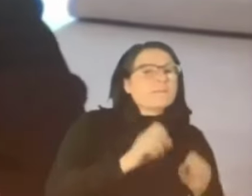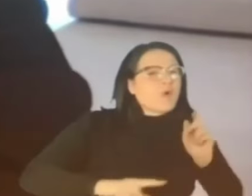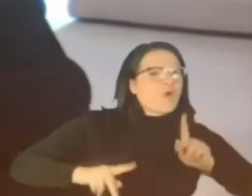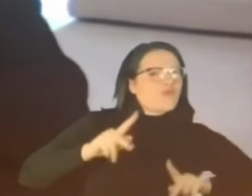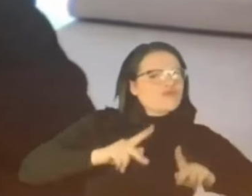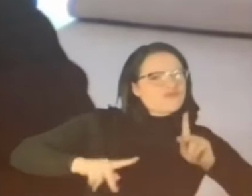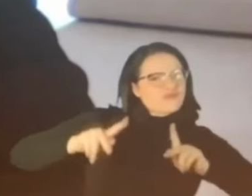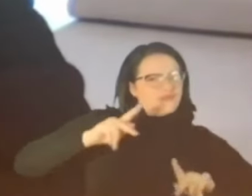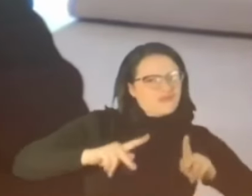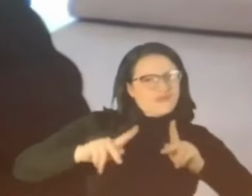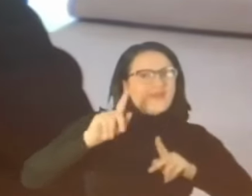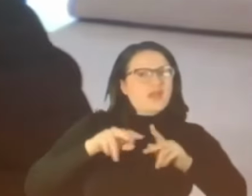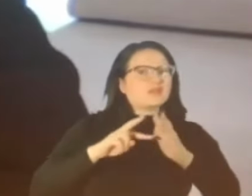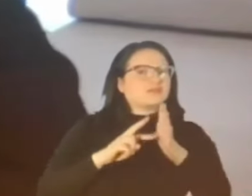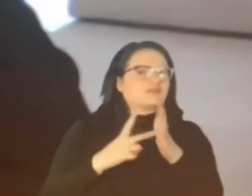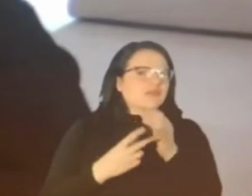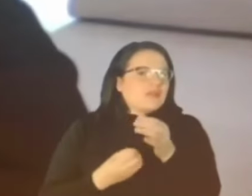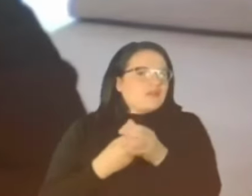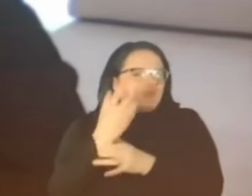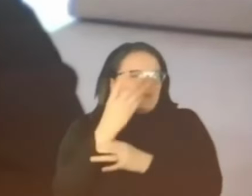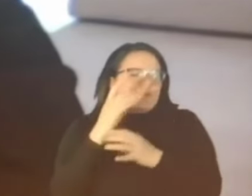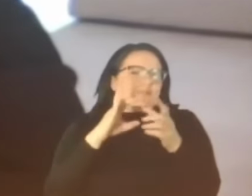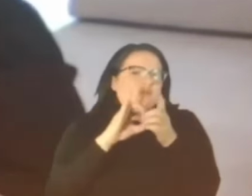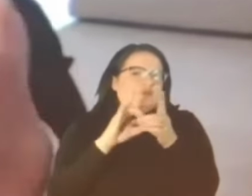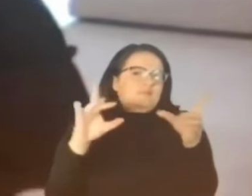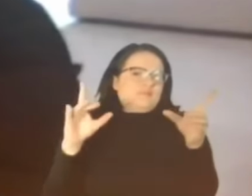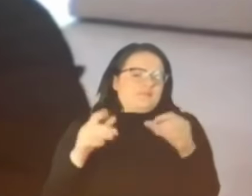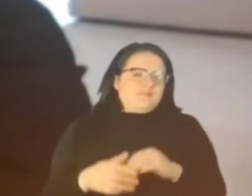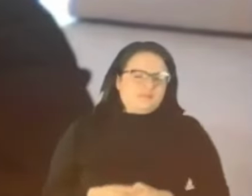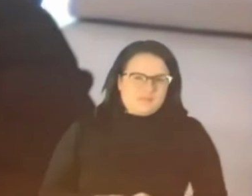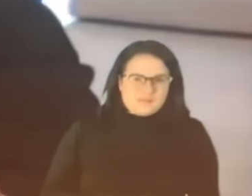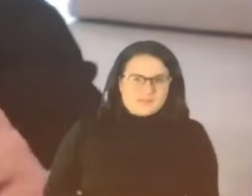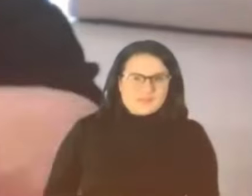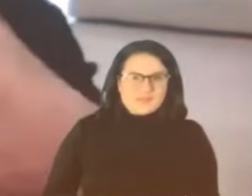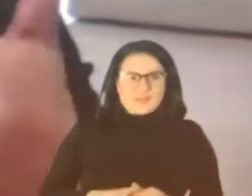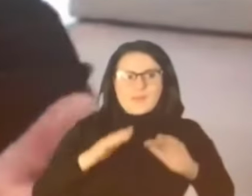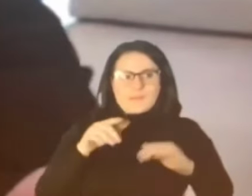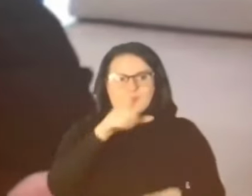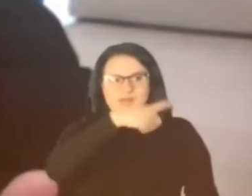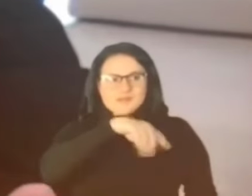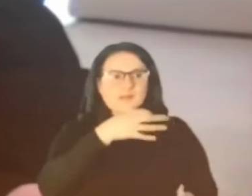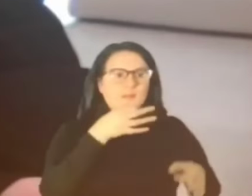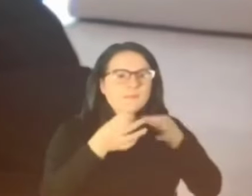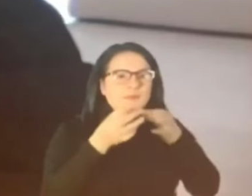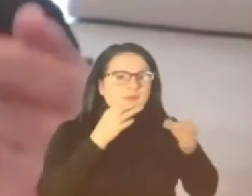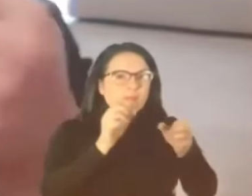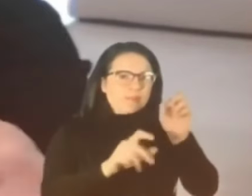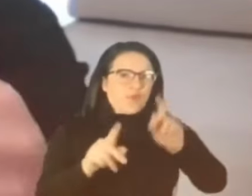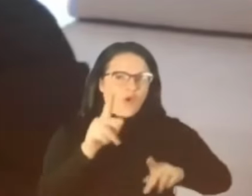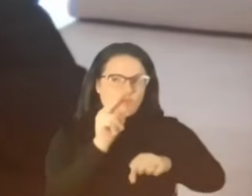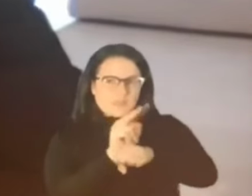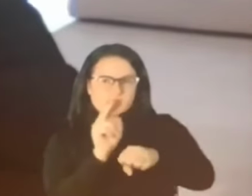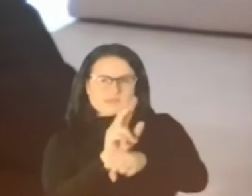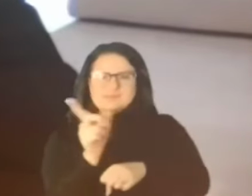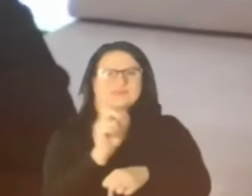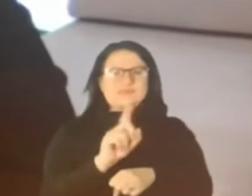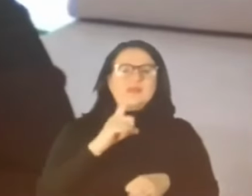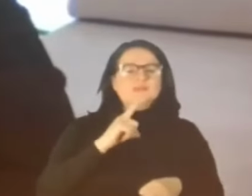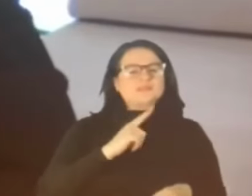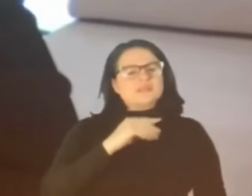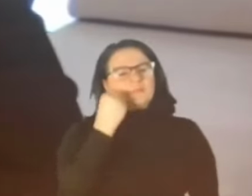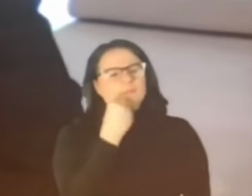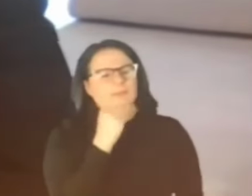de um Estado democrático de direito. E essa soberania popular, ao invés de ser protegida, ela é constantemente